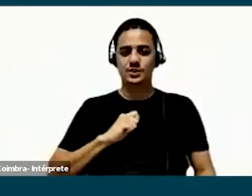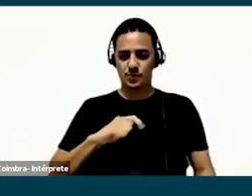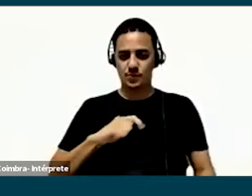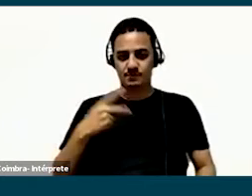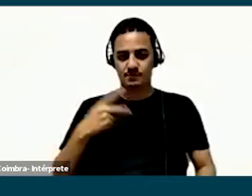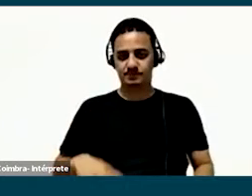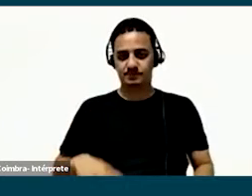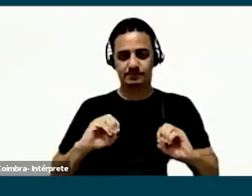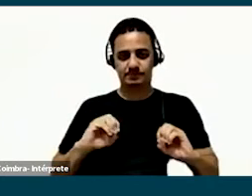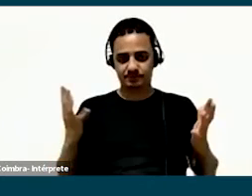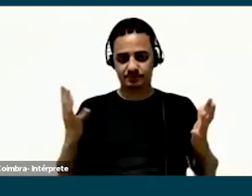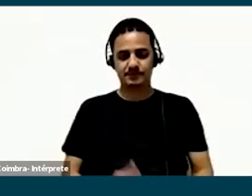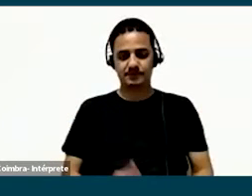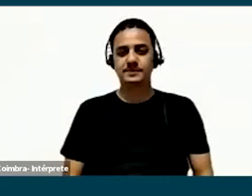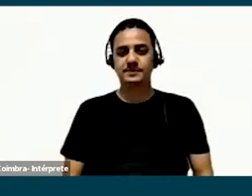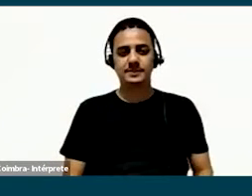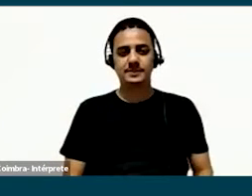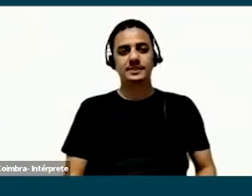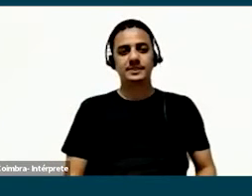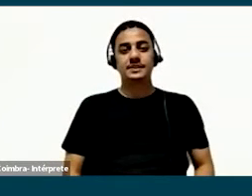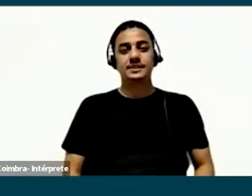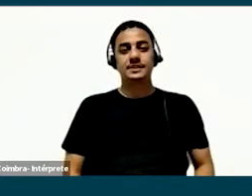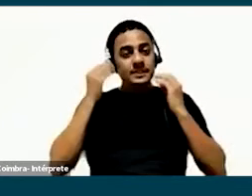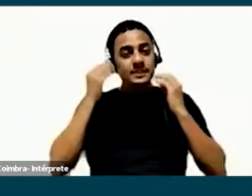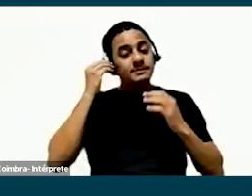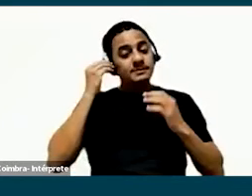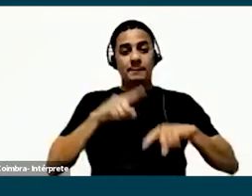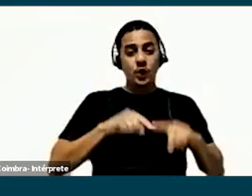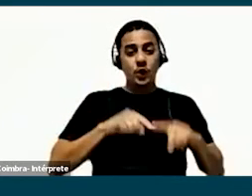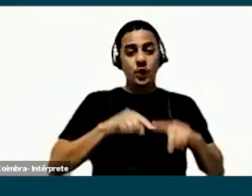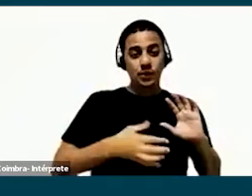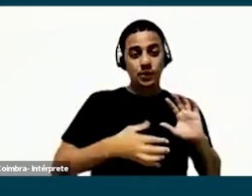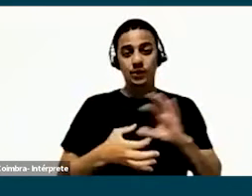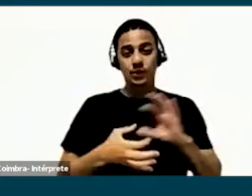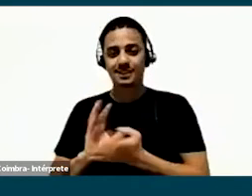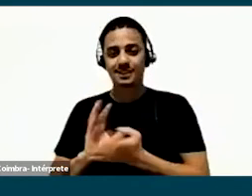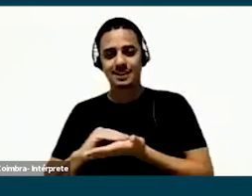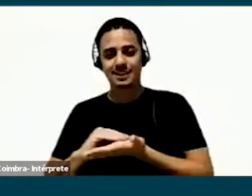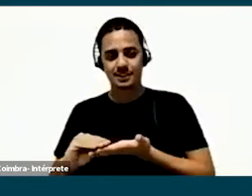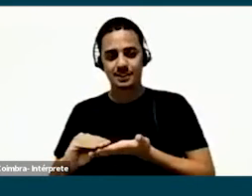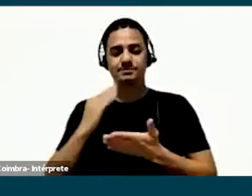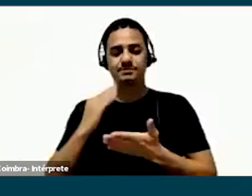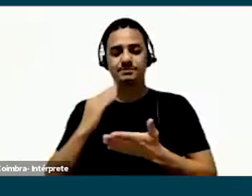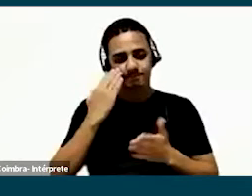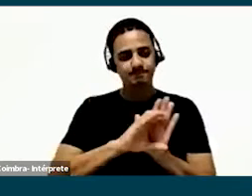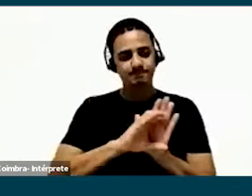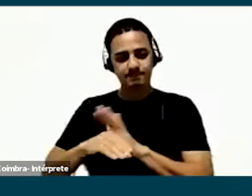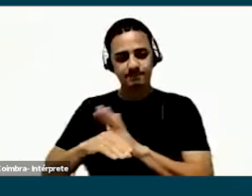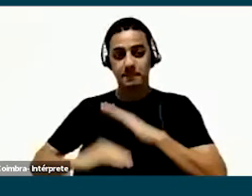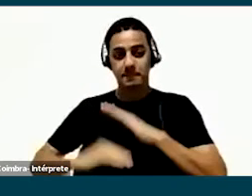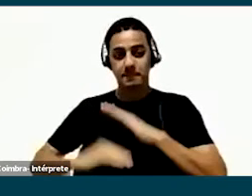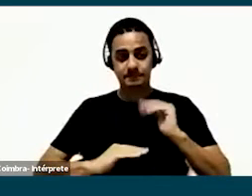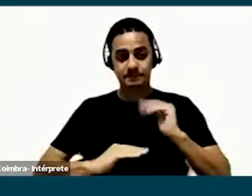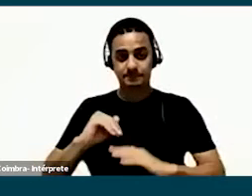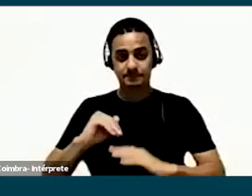camisa, também azul marinho, também do evento. Bom, produtos de dados, entendendo conceitos e